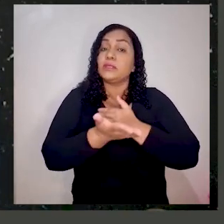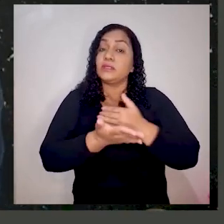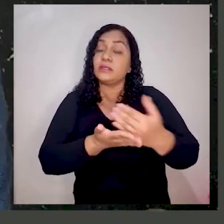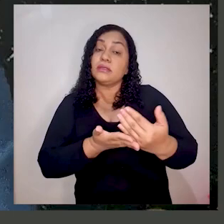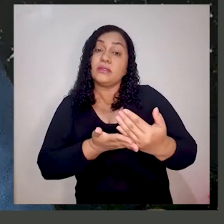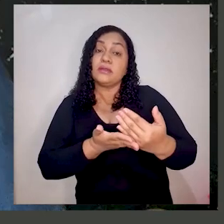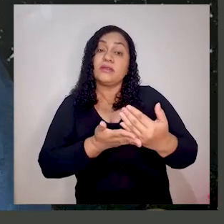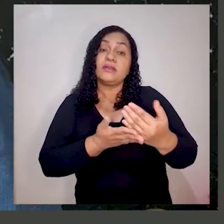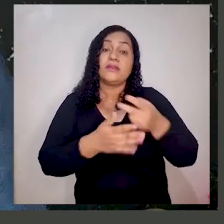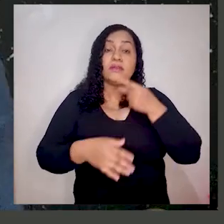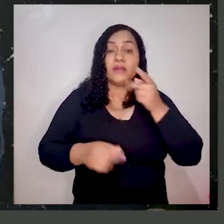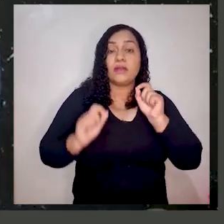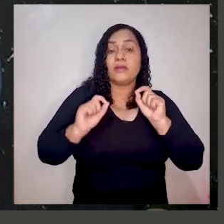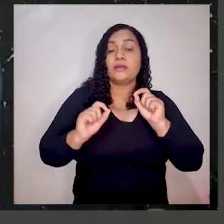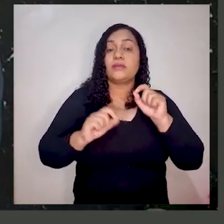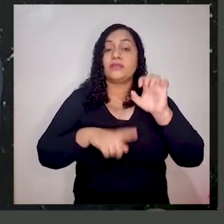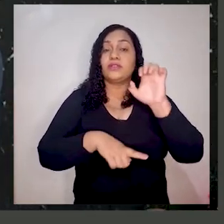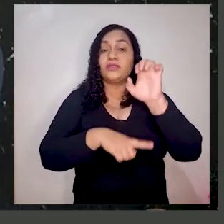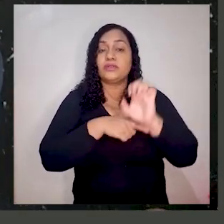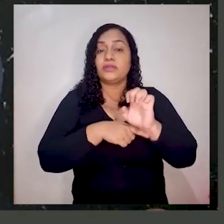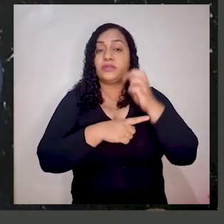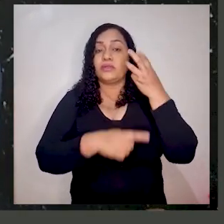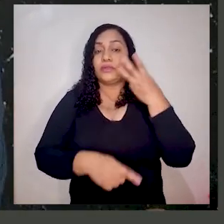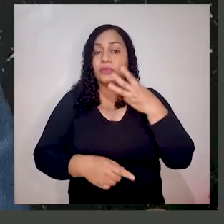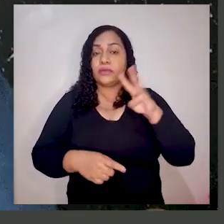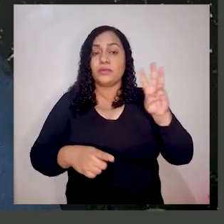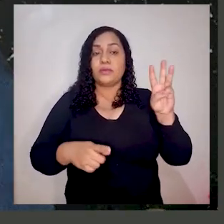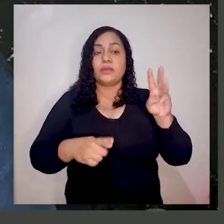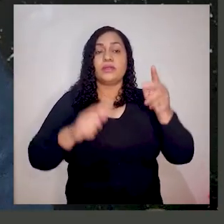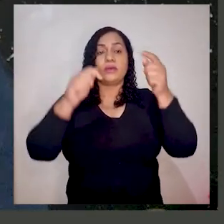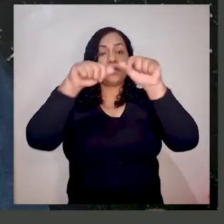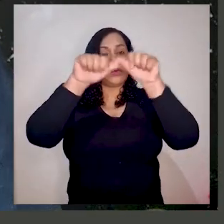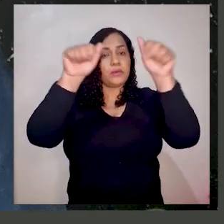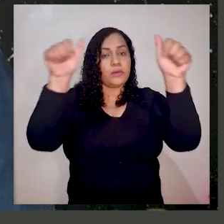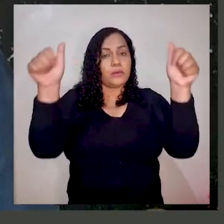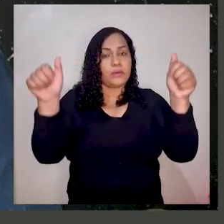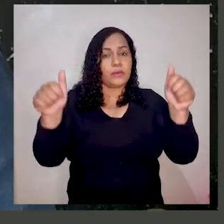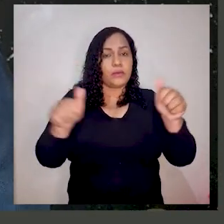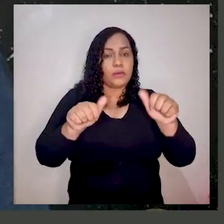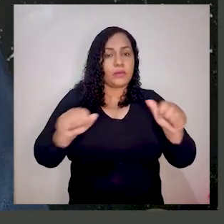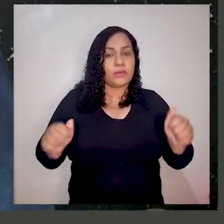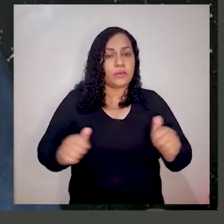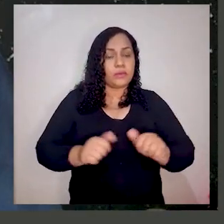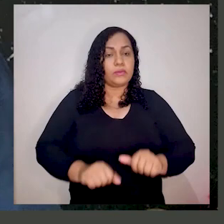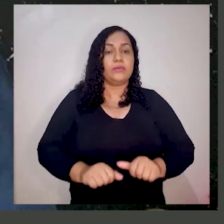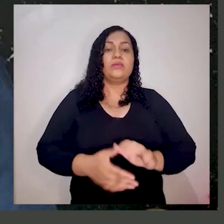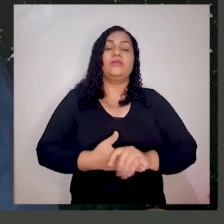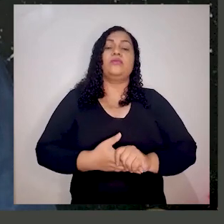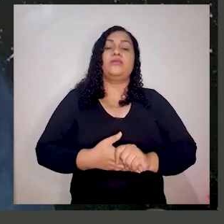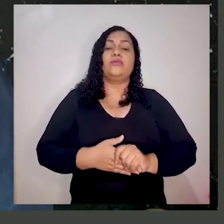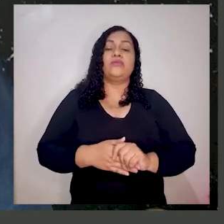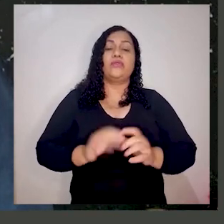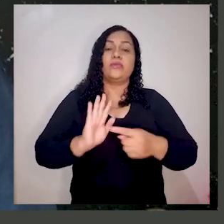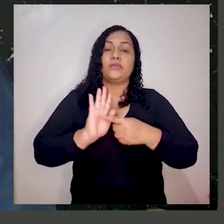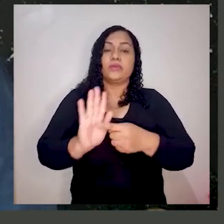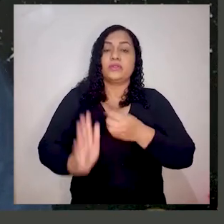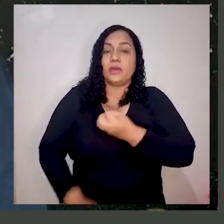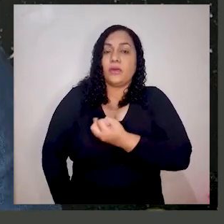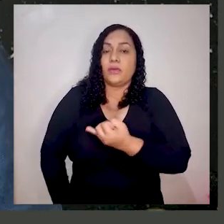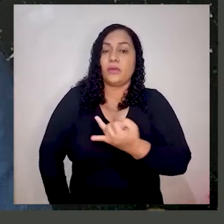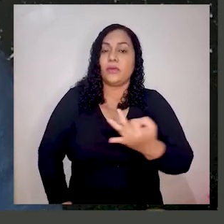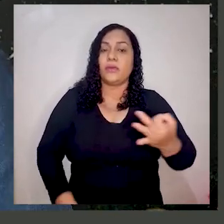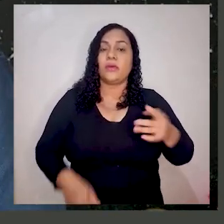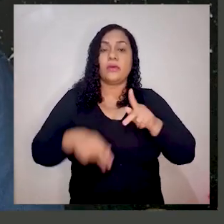aqui para vocês o mapinha, tá? Com algumas informações em relação à quantidade, aos quantitativos populacionais aqui no nosso